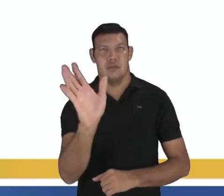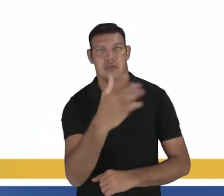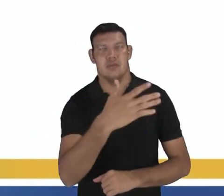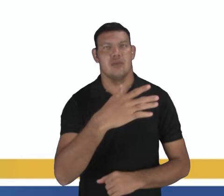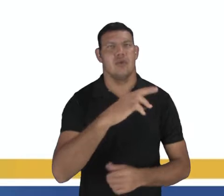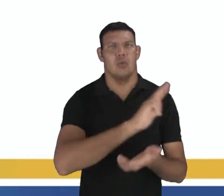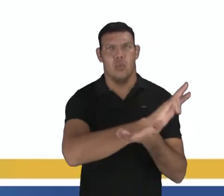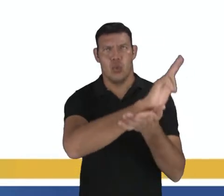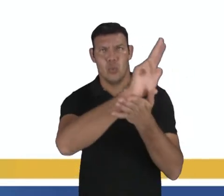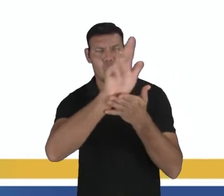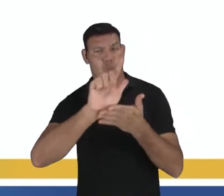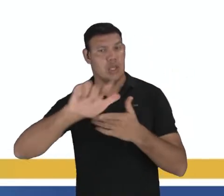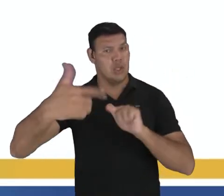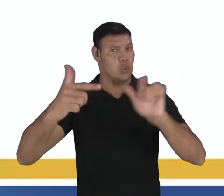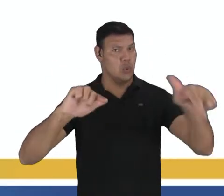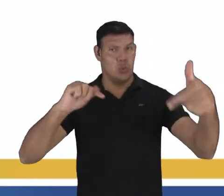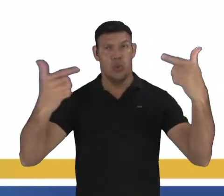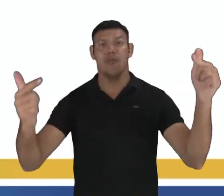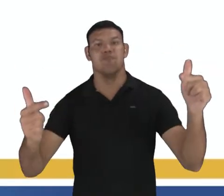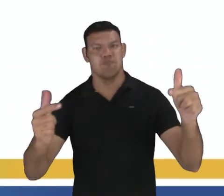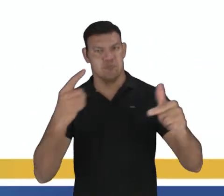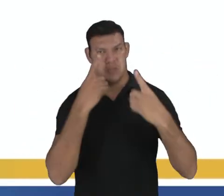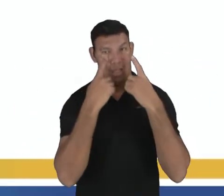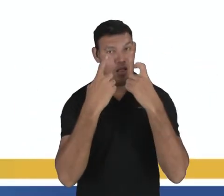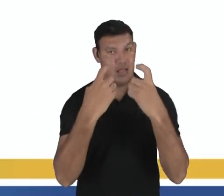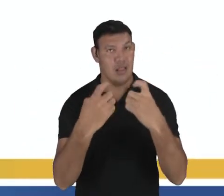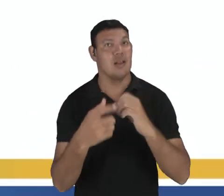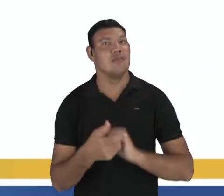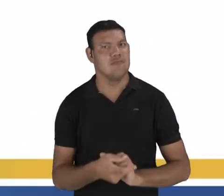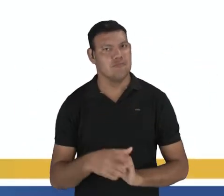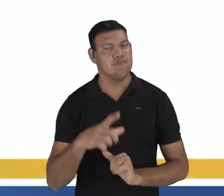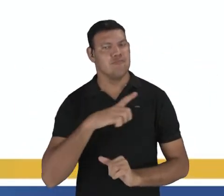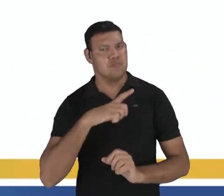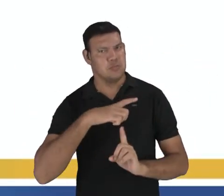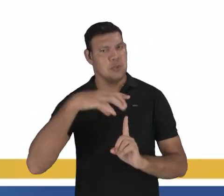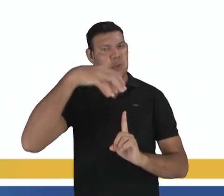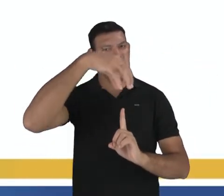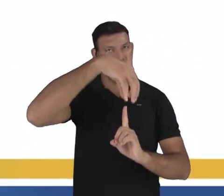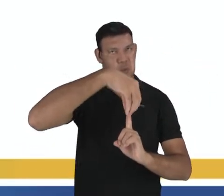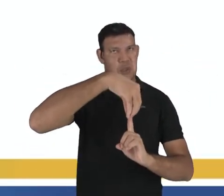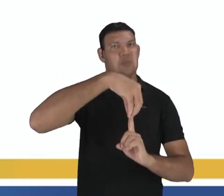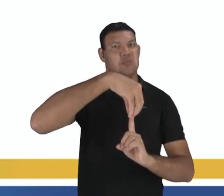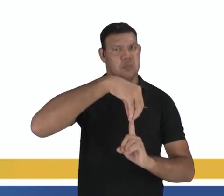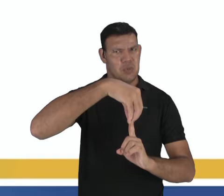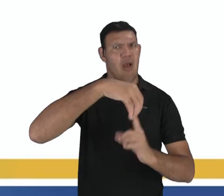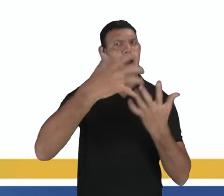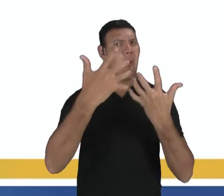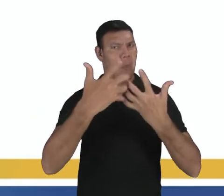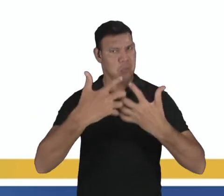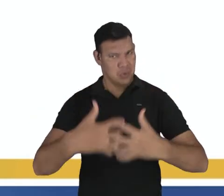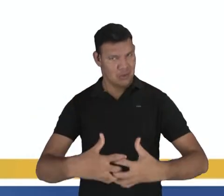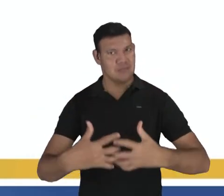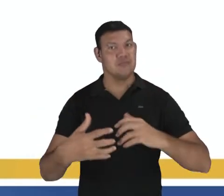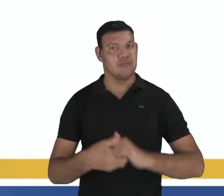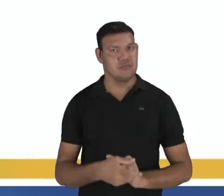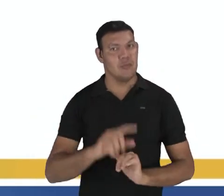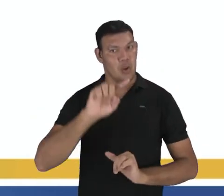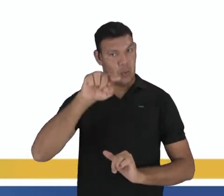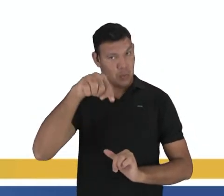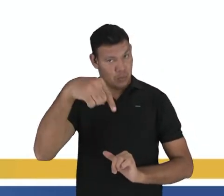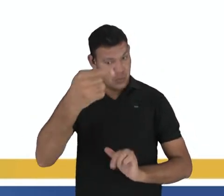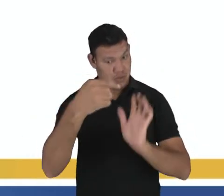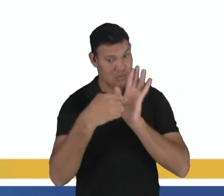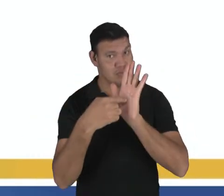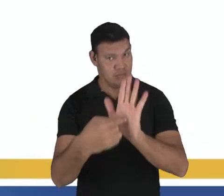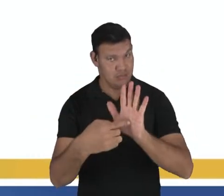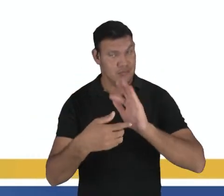dessa África, né? E aí é muito interessante porque aí nós vamos ter reinos bem complexos, como que a gente vai ver daqui a